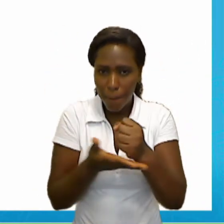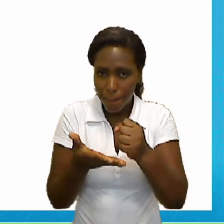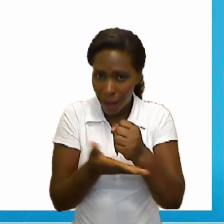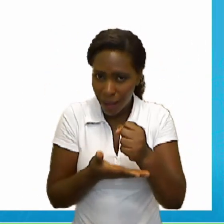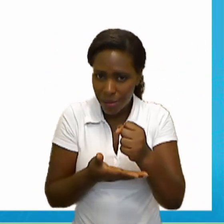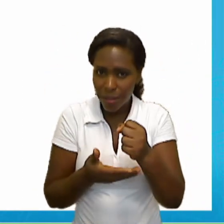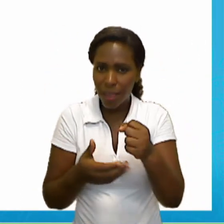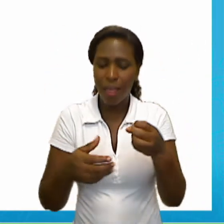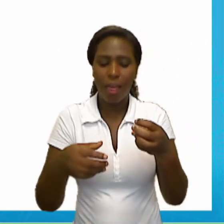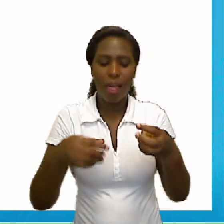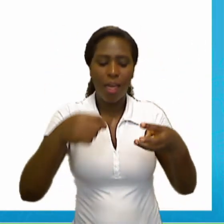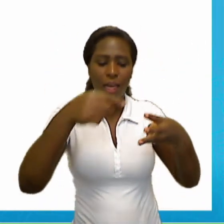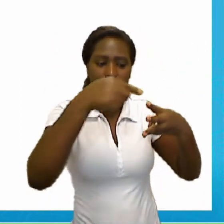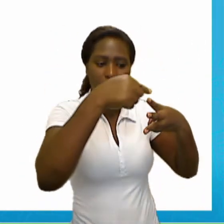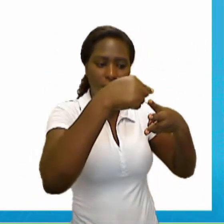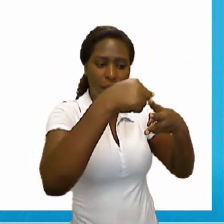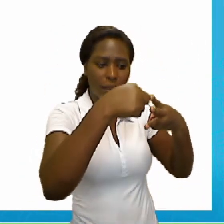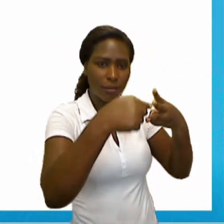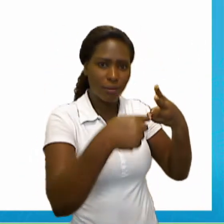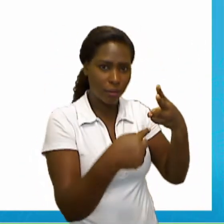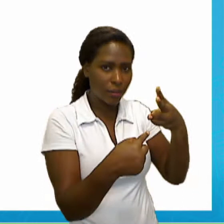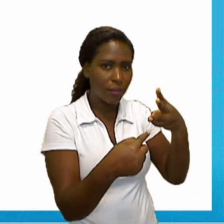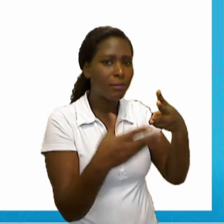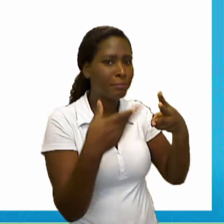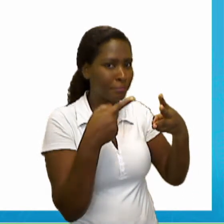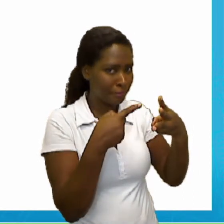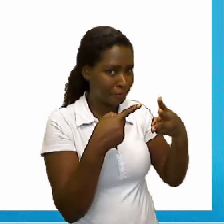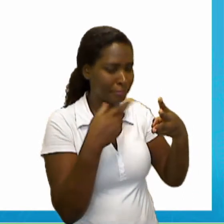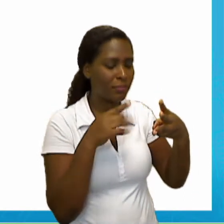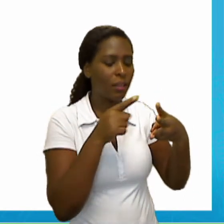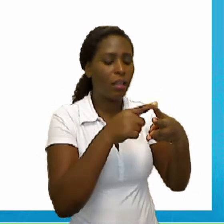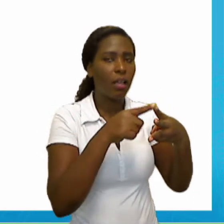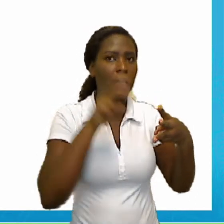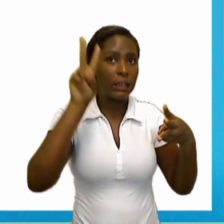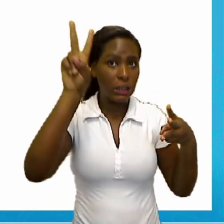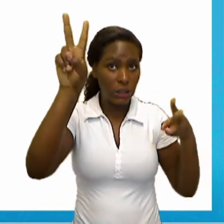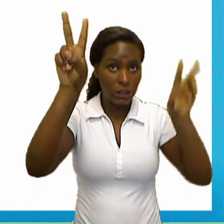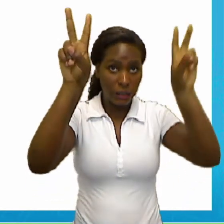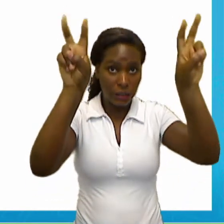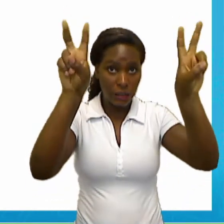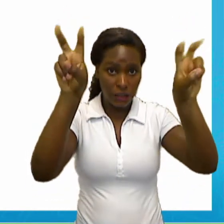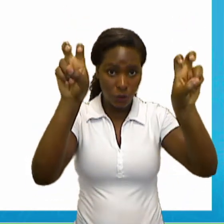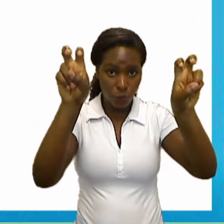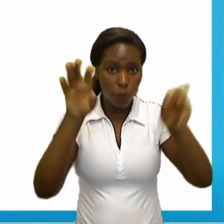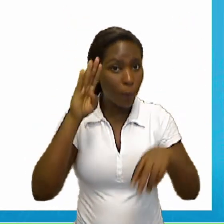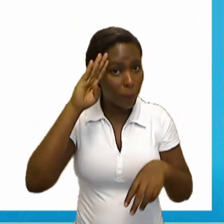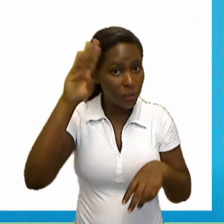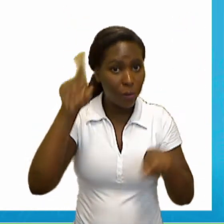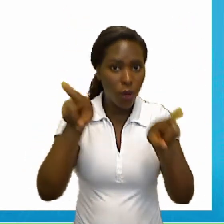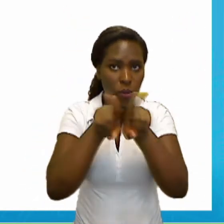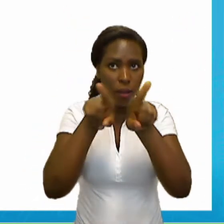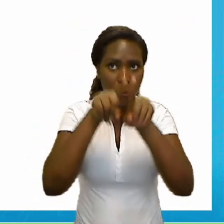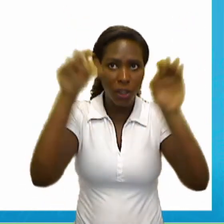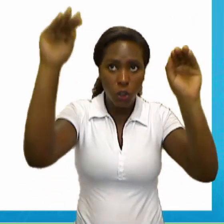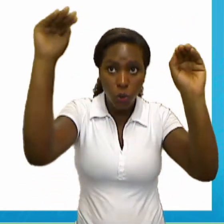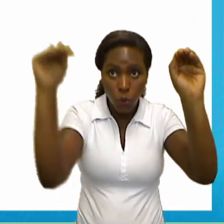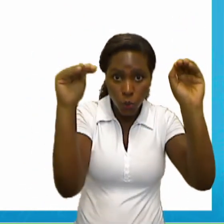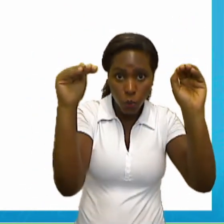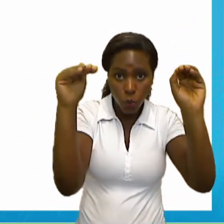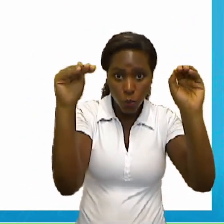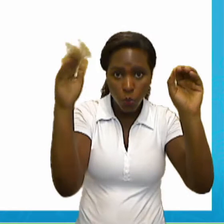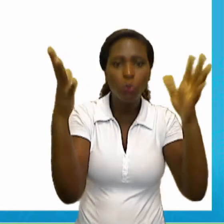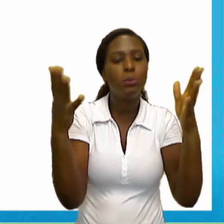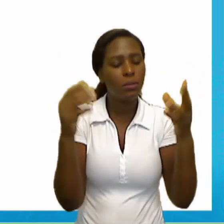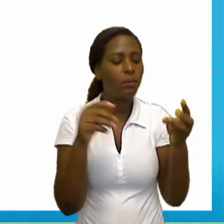partes: título principal e secundário. As reportagens,